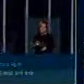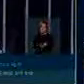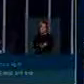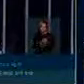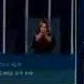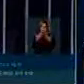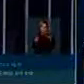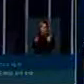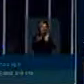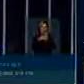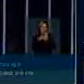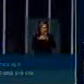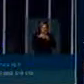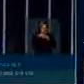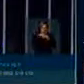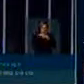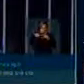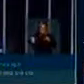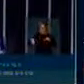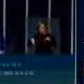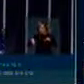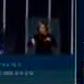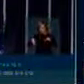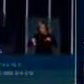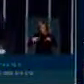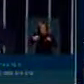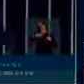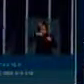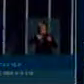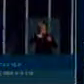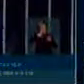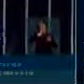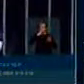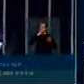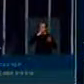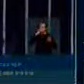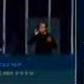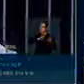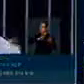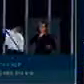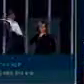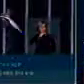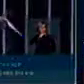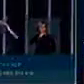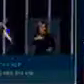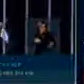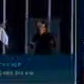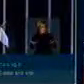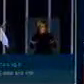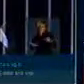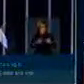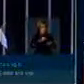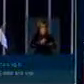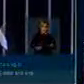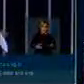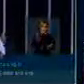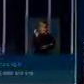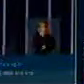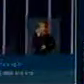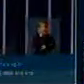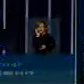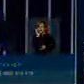não chegou ainda nas minhas mãos, senhor presidente. Não chegou nas minhas mãos. Até aí, tudo bem. Então, o governo não está com pressa para agir na